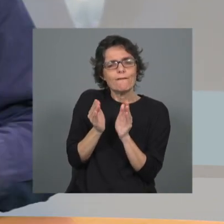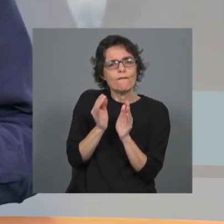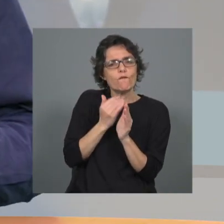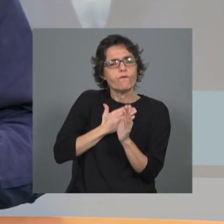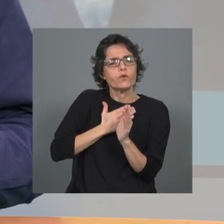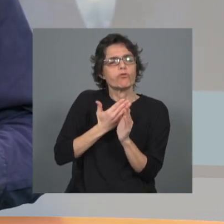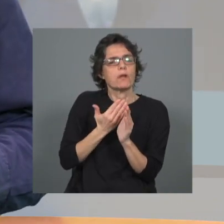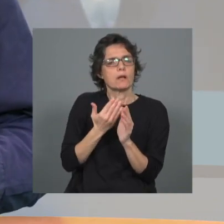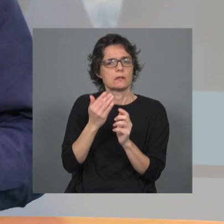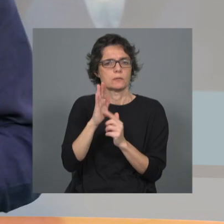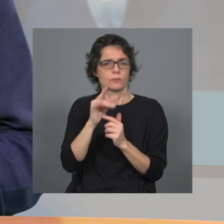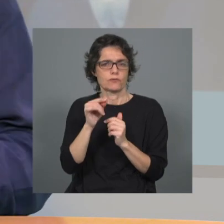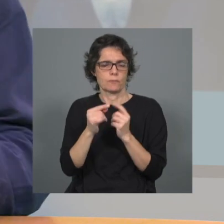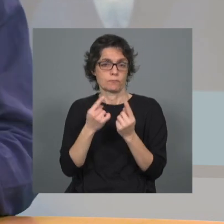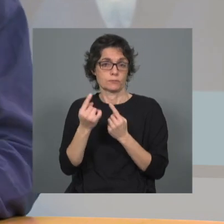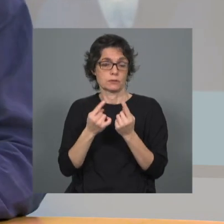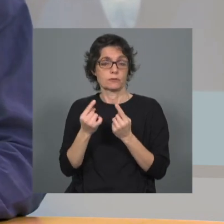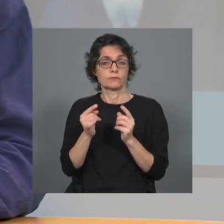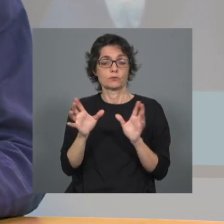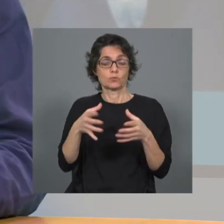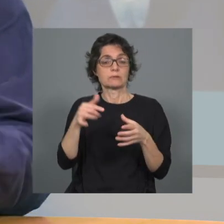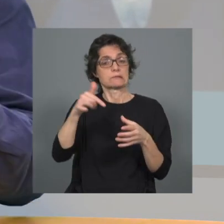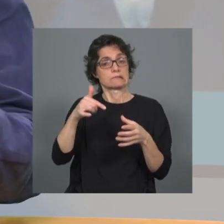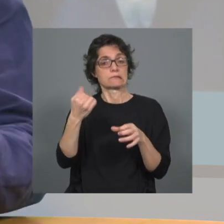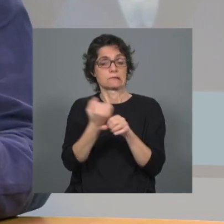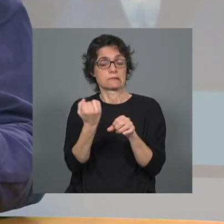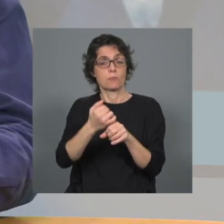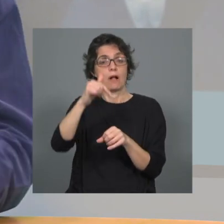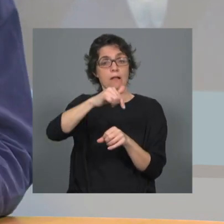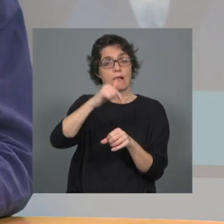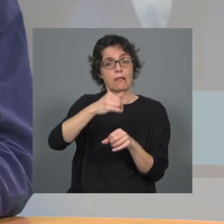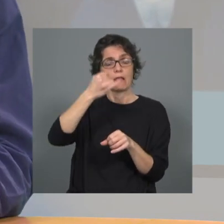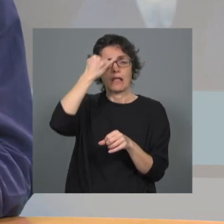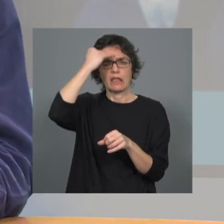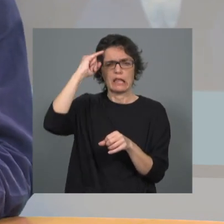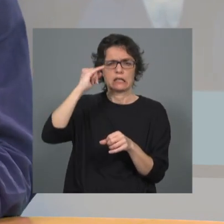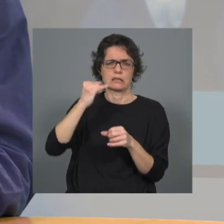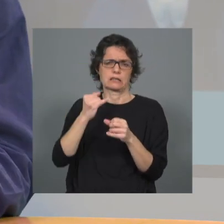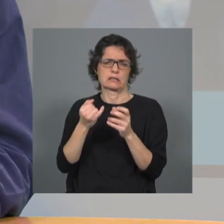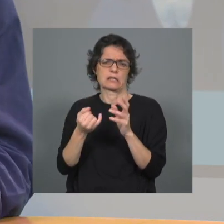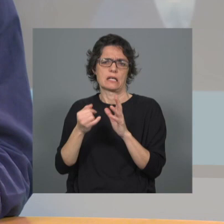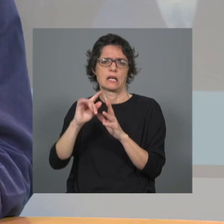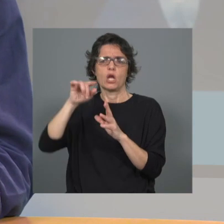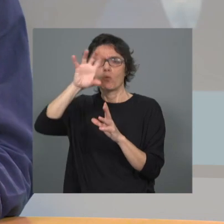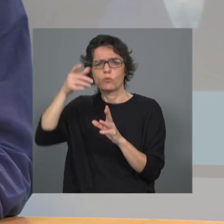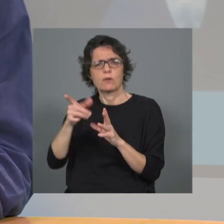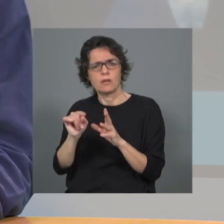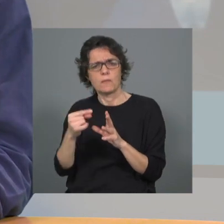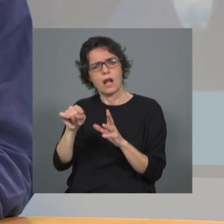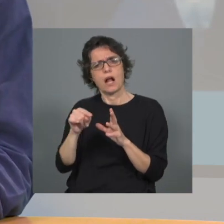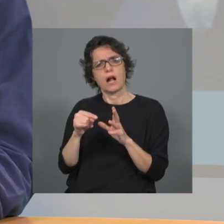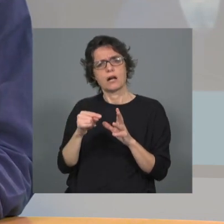países são expatriados, são de comunidades que vão para lá trabalhar, migrantes, muitos indianos, filipinos, etc. E já há um bocadinho mais